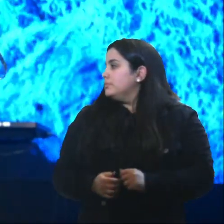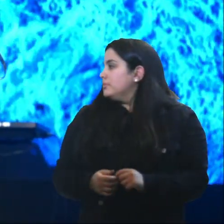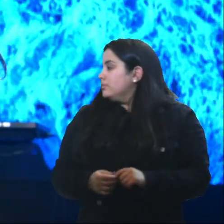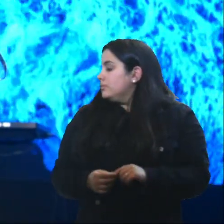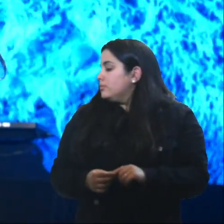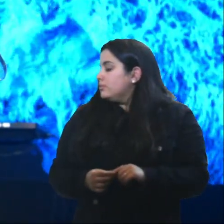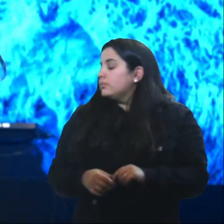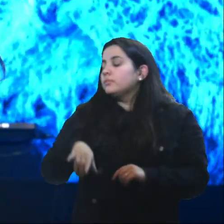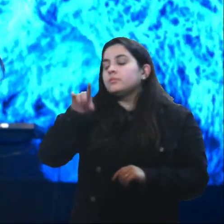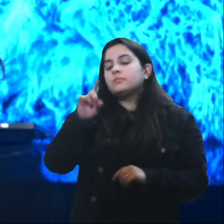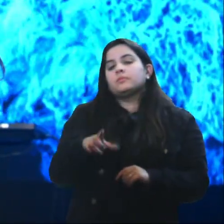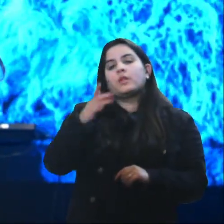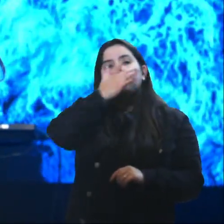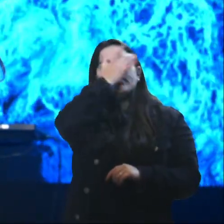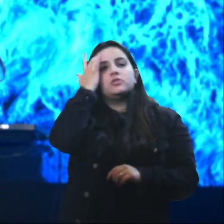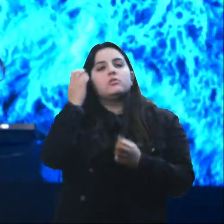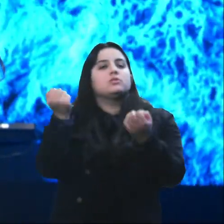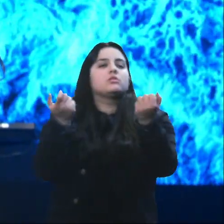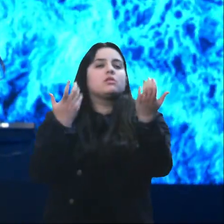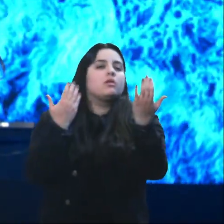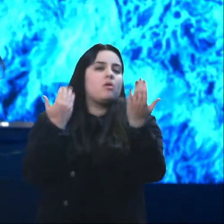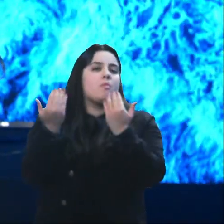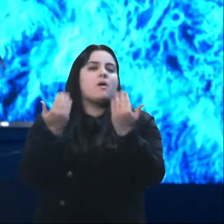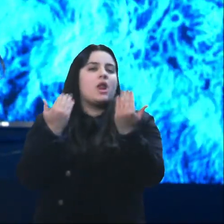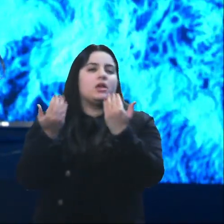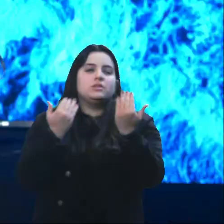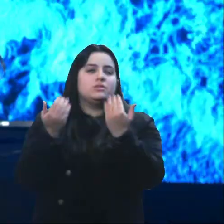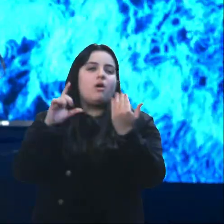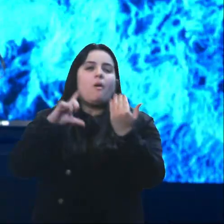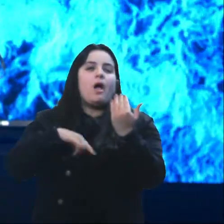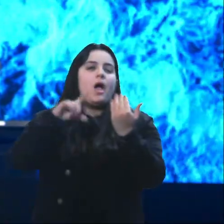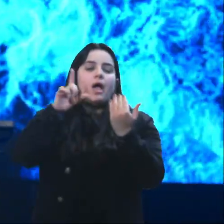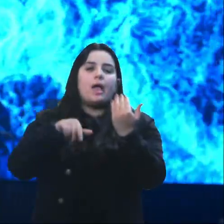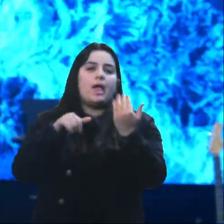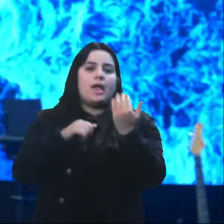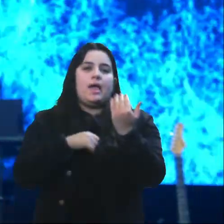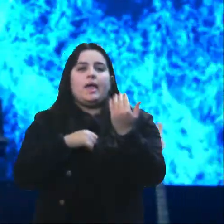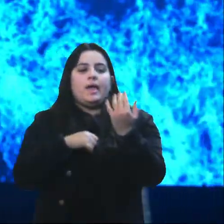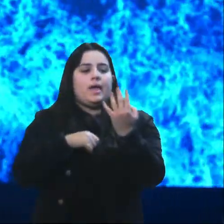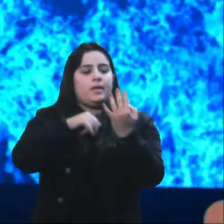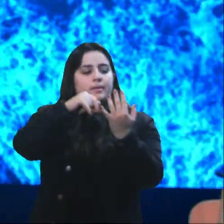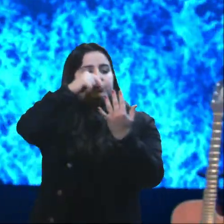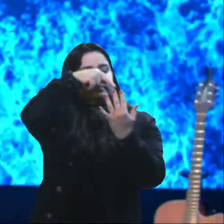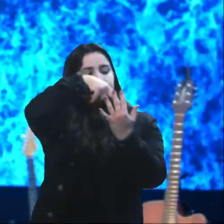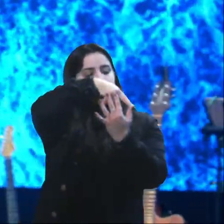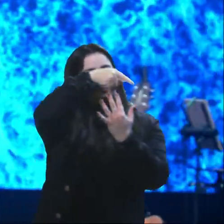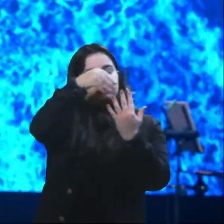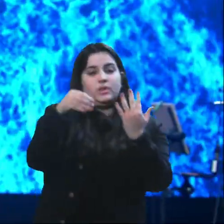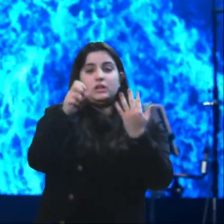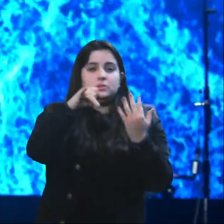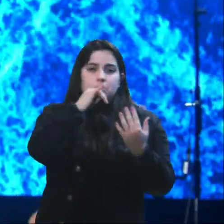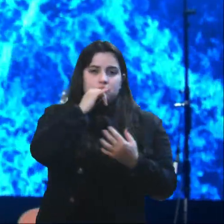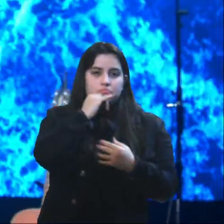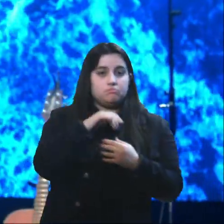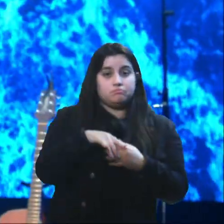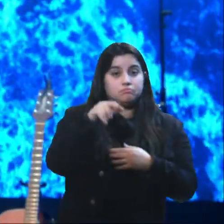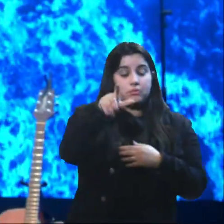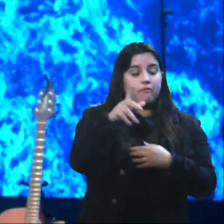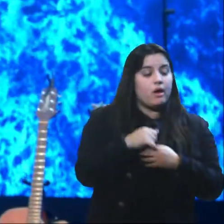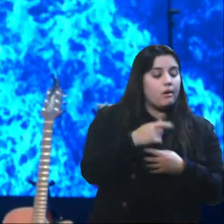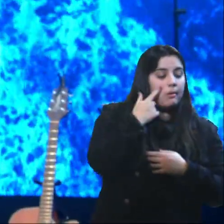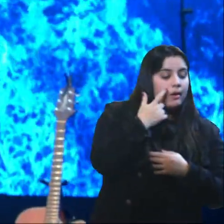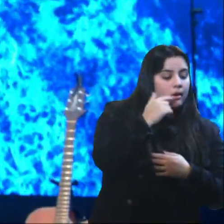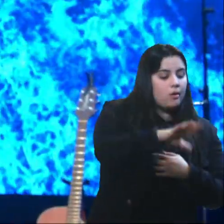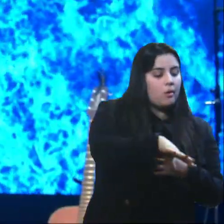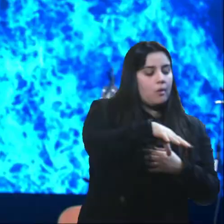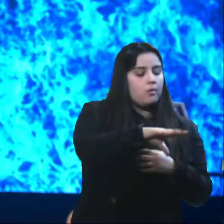são como um trigo. Ele faz a mesma ilustração, ele fala, olha, se você for numa colheita de trigo, você vai pegar o